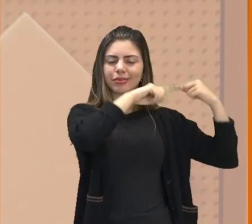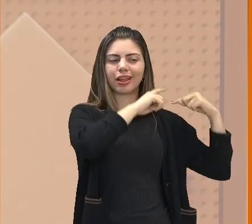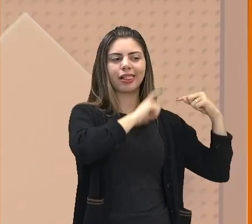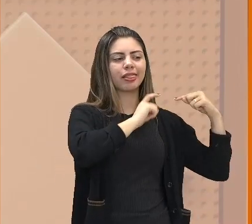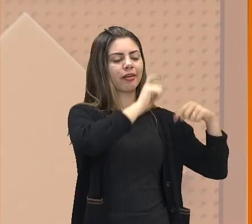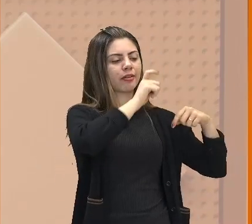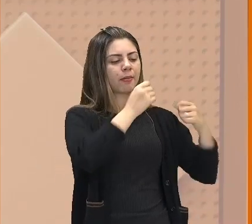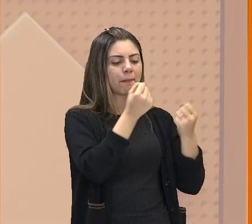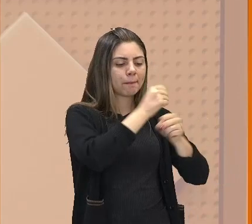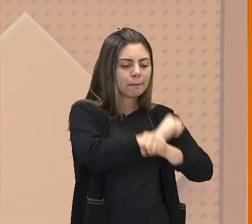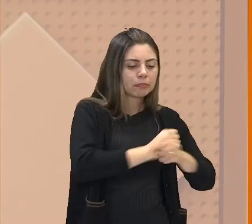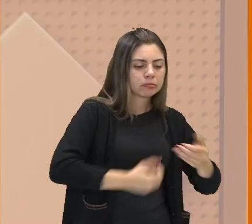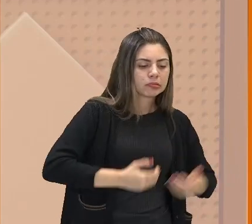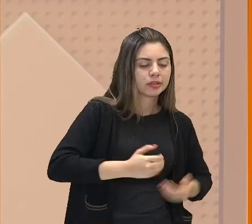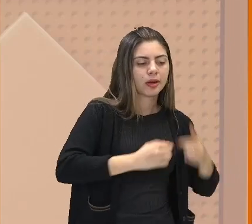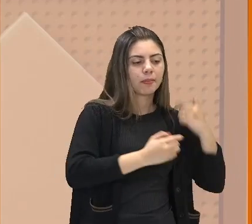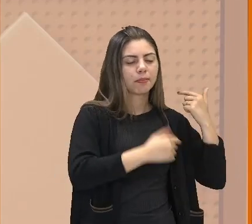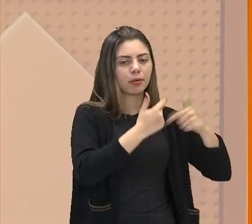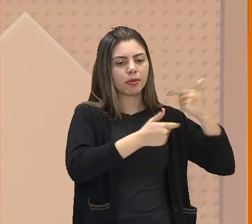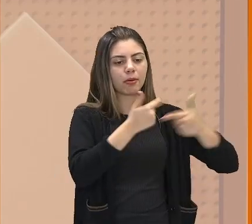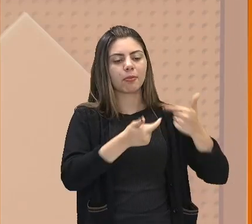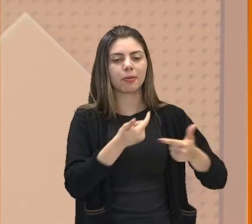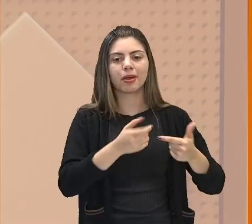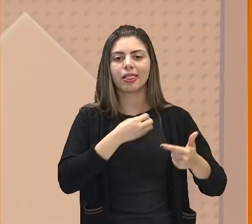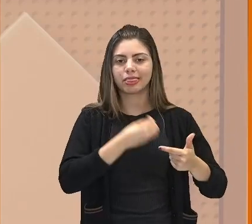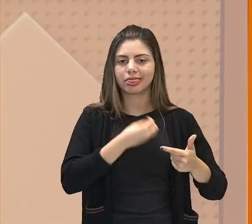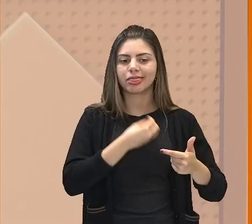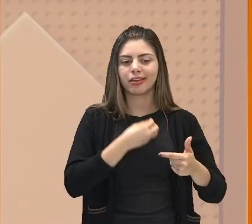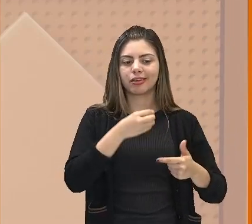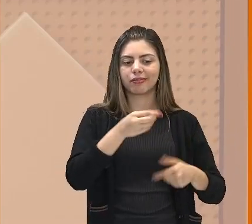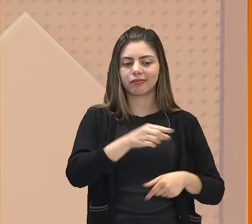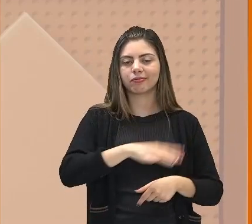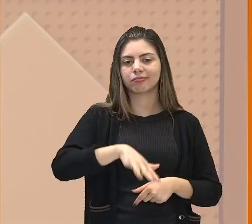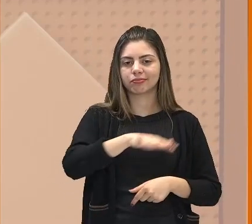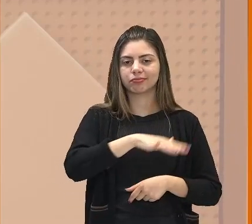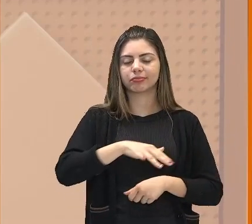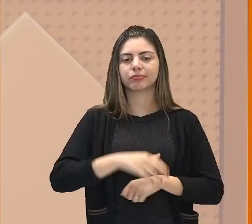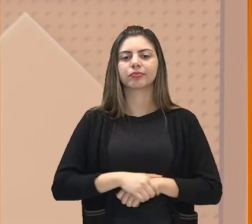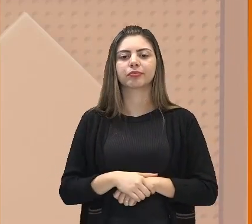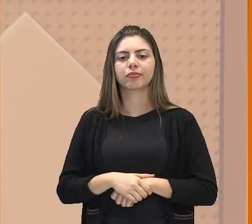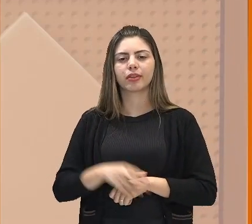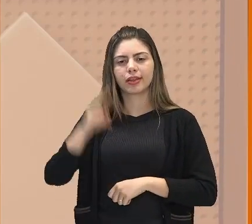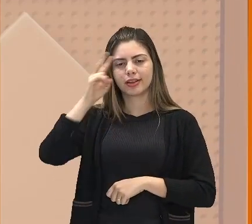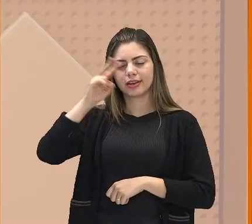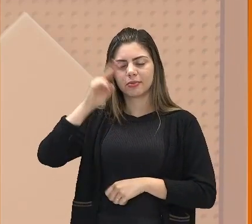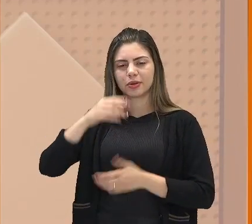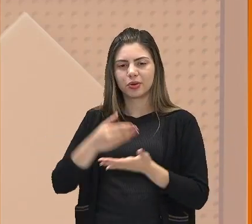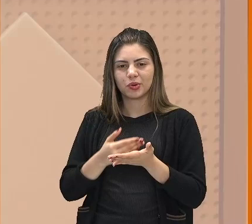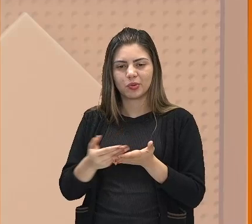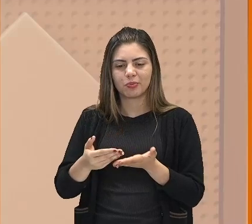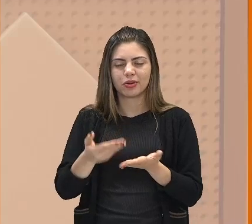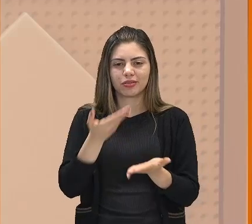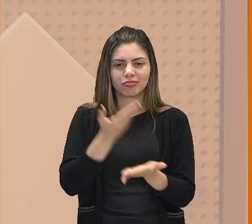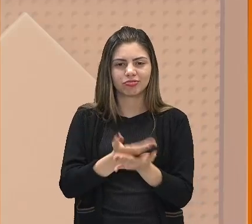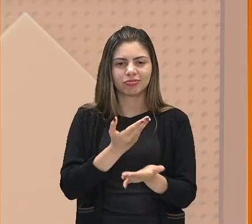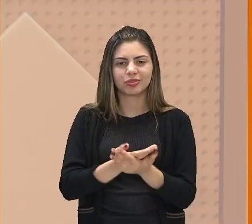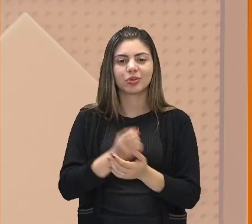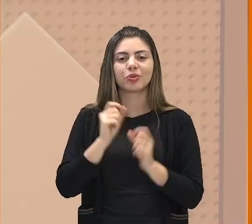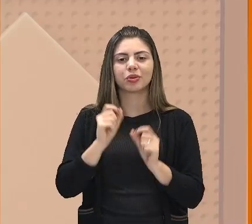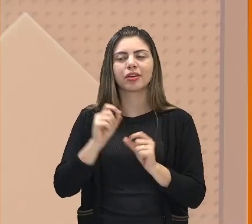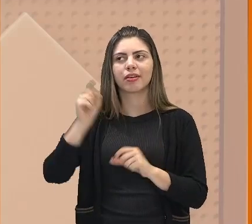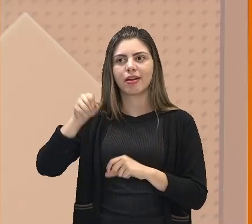vieram do Maranhão e migraram para a nossa região. Lembra que eu falei lá no começo da aula, né, sobre a questão da presença